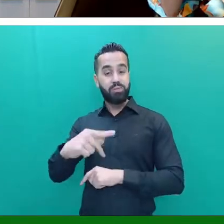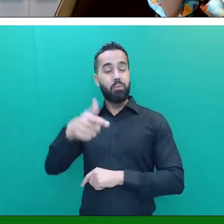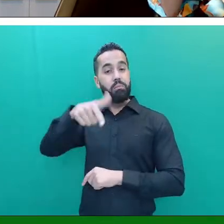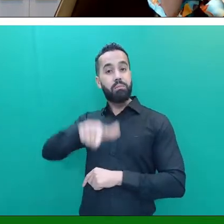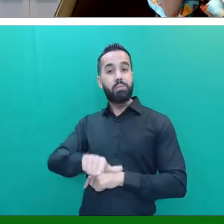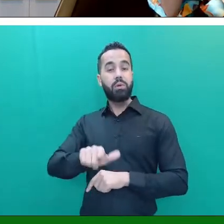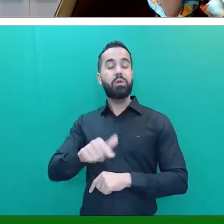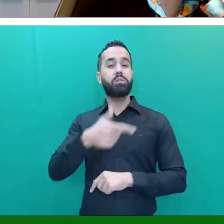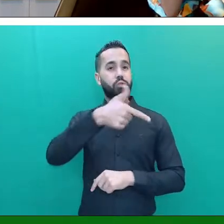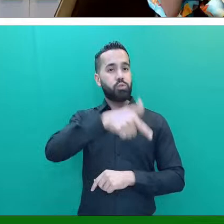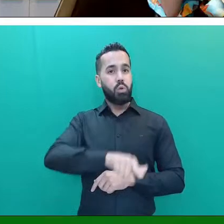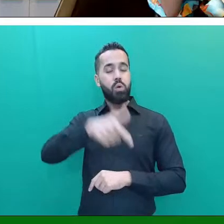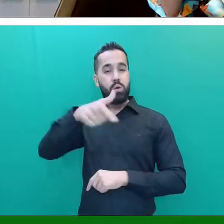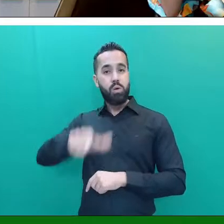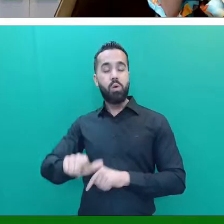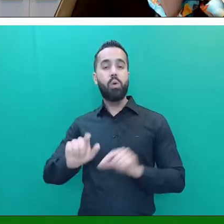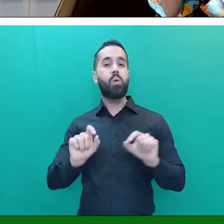Portanto,